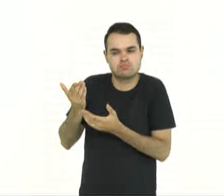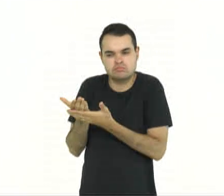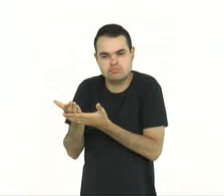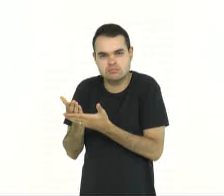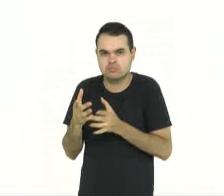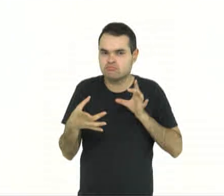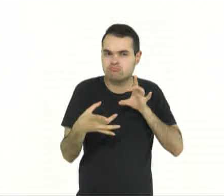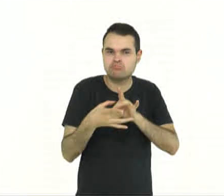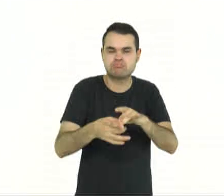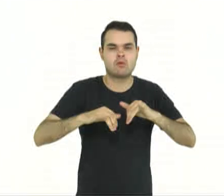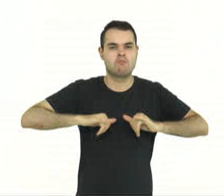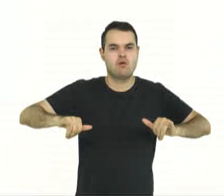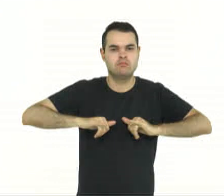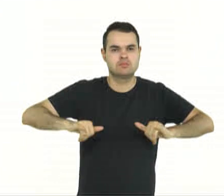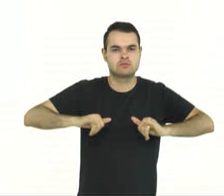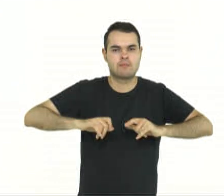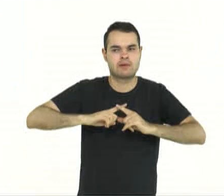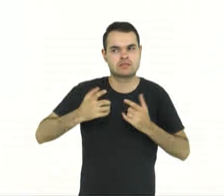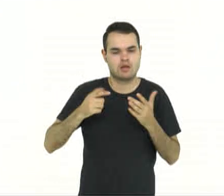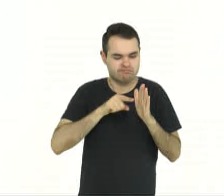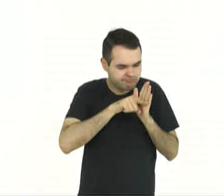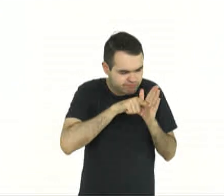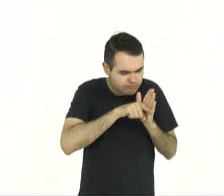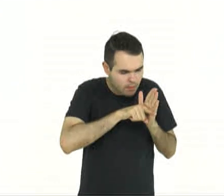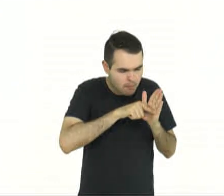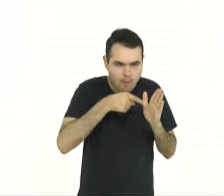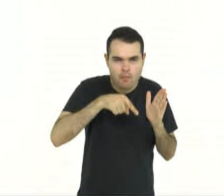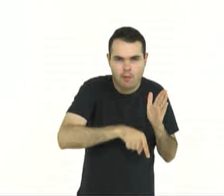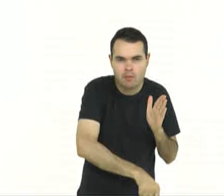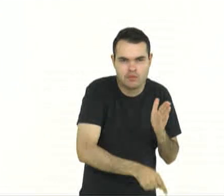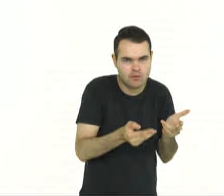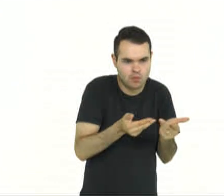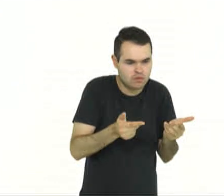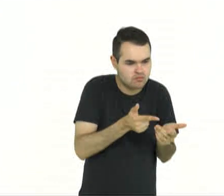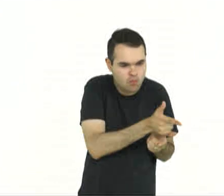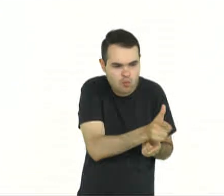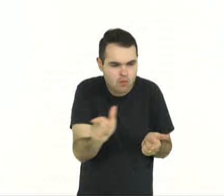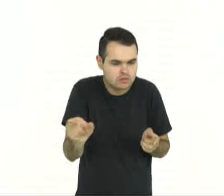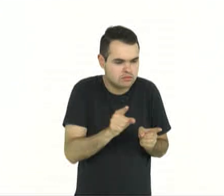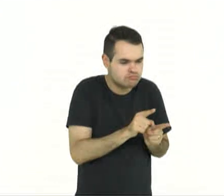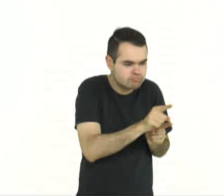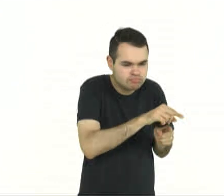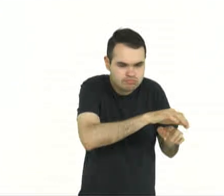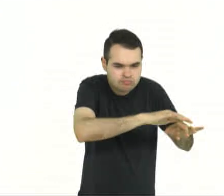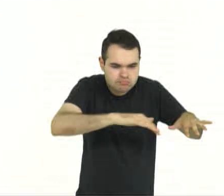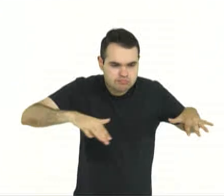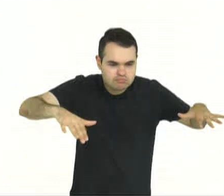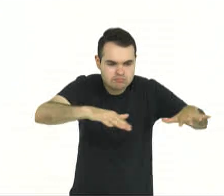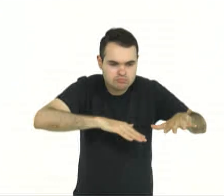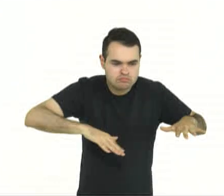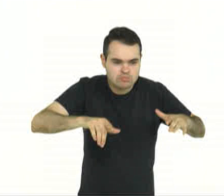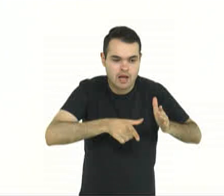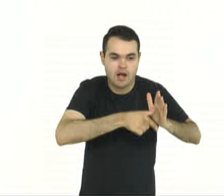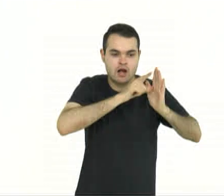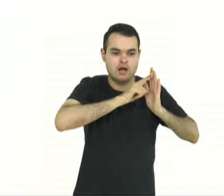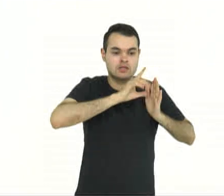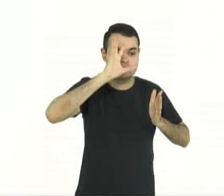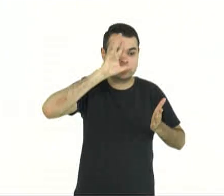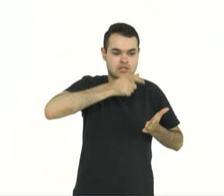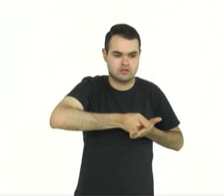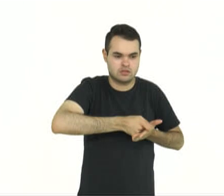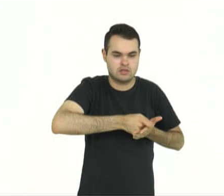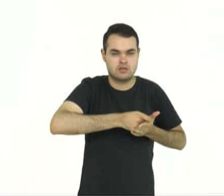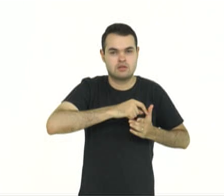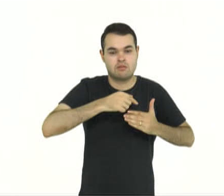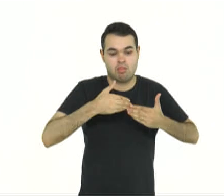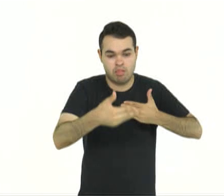com a publicidade, mas quero investigar um pouco mais sobre algumas carreiras antes de tomar uma decisão e arrepender-me depois.